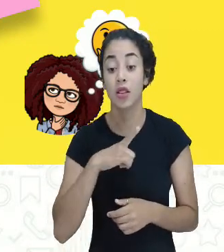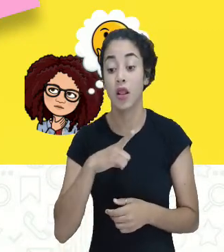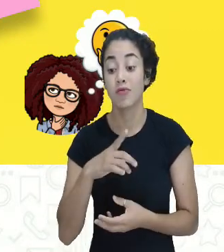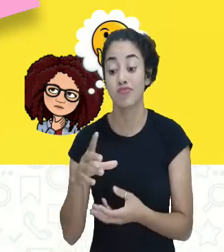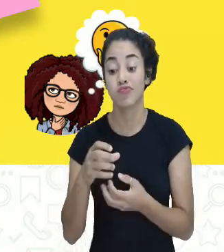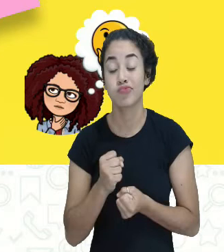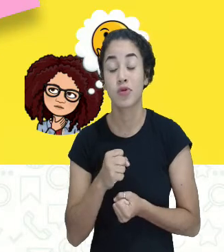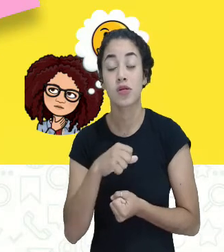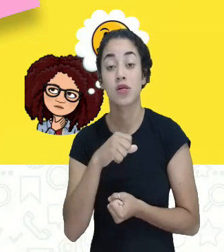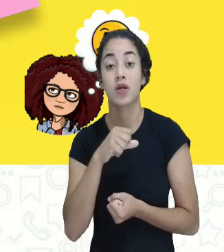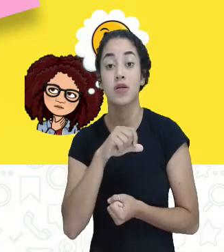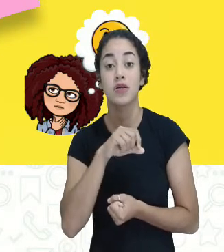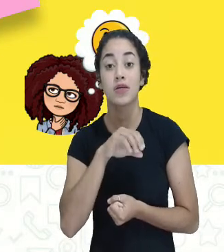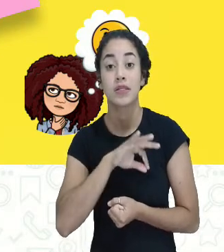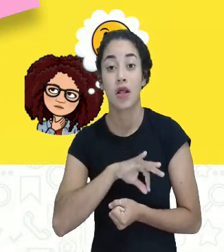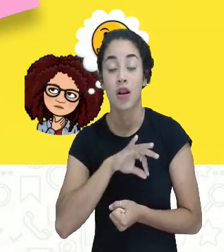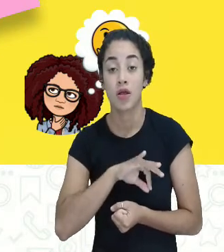é